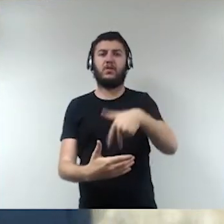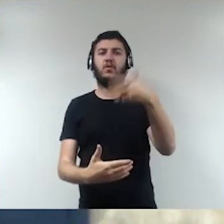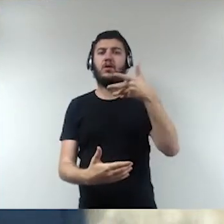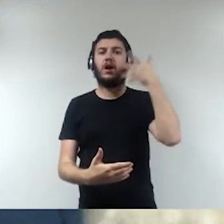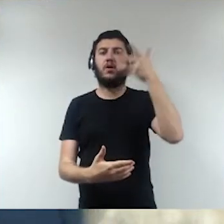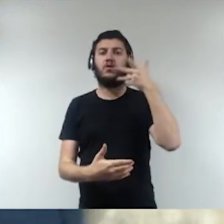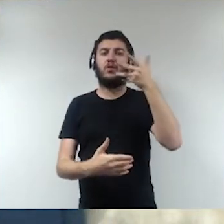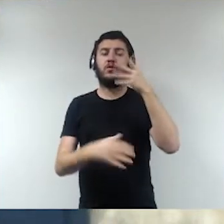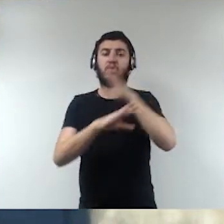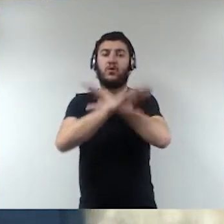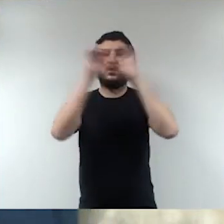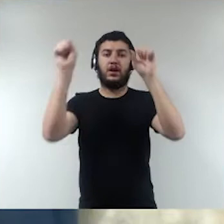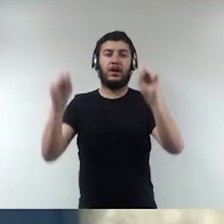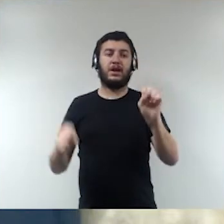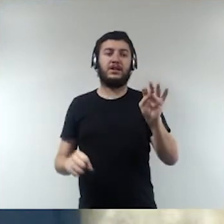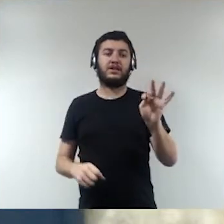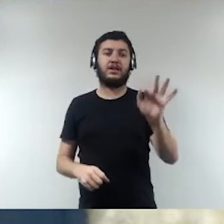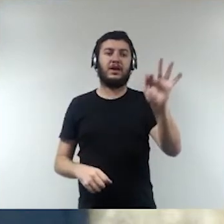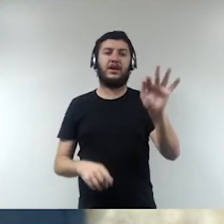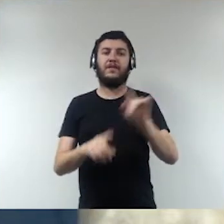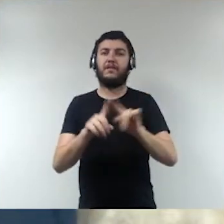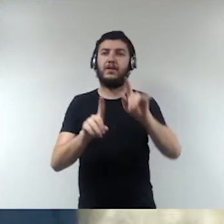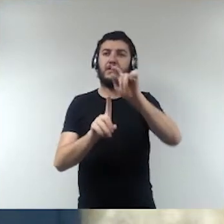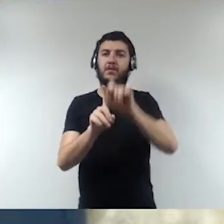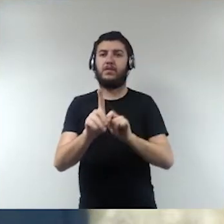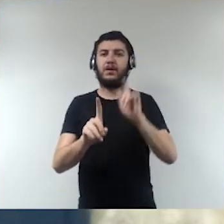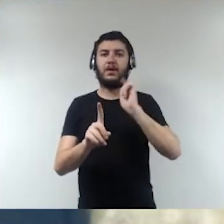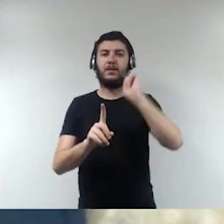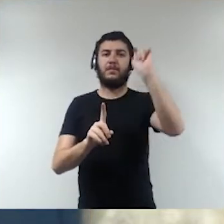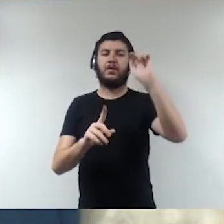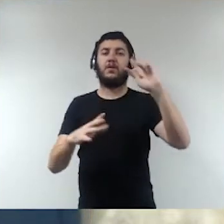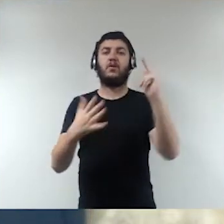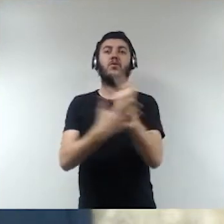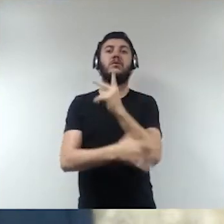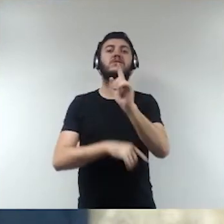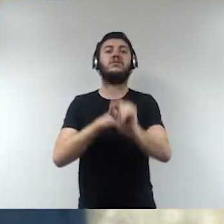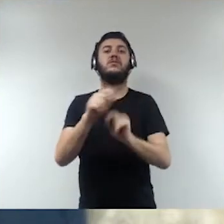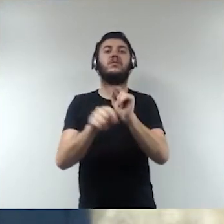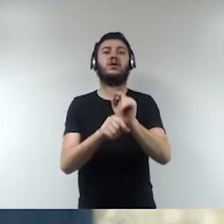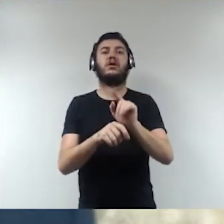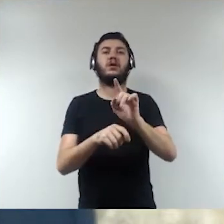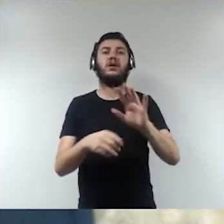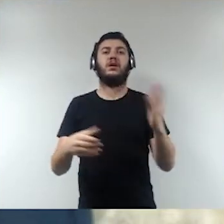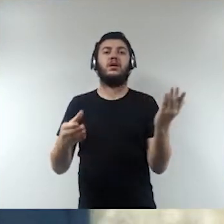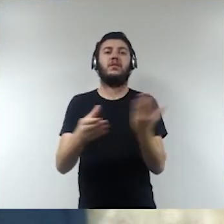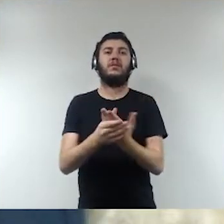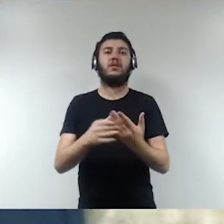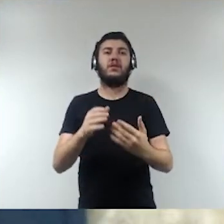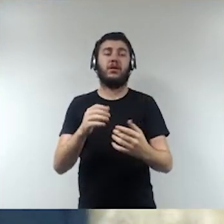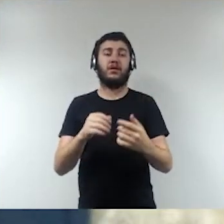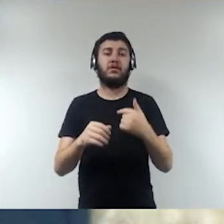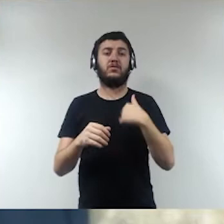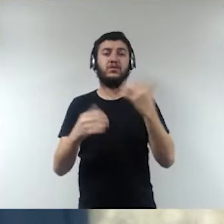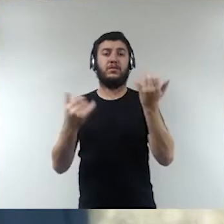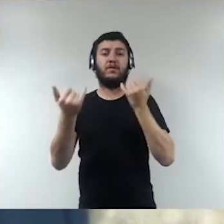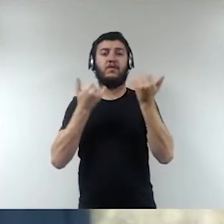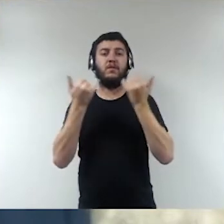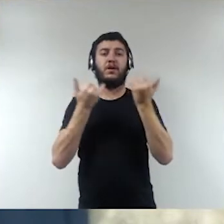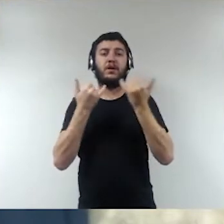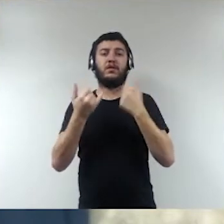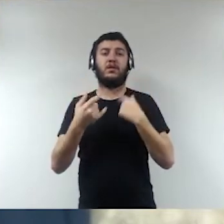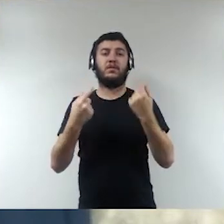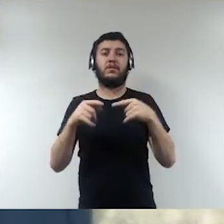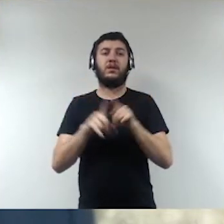eu fui me informar, isso foi em abril, acredito eu, como seria o procedimento, me foi informado que eu deveria mandar um